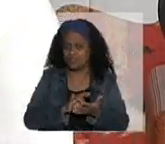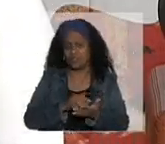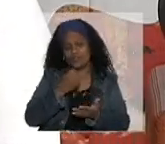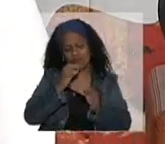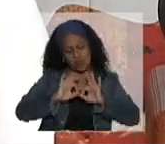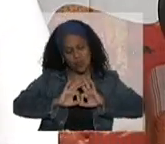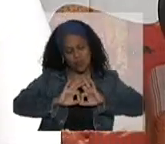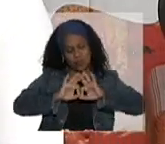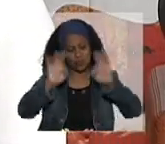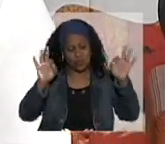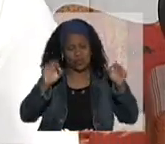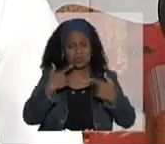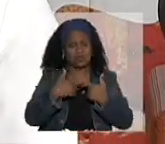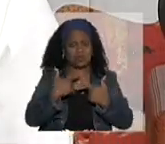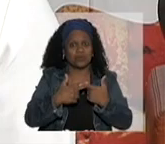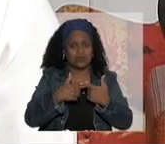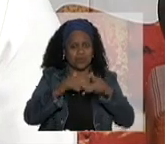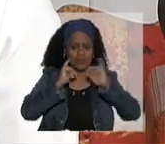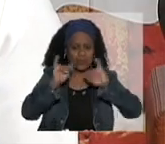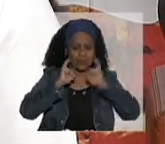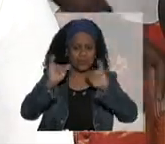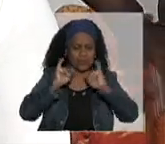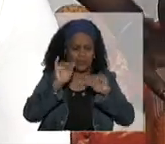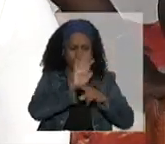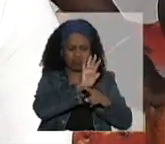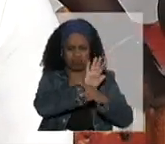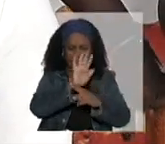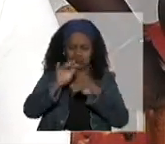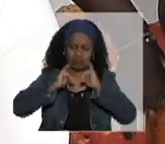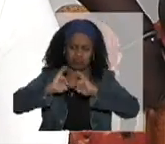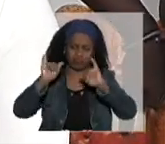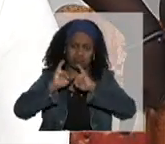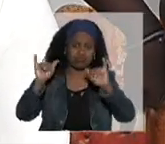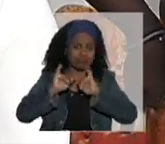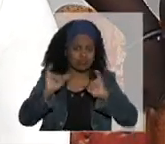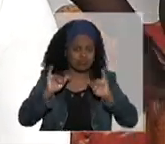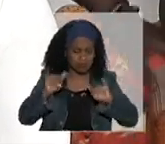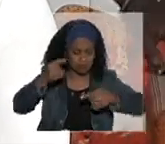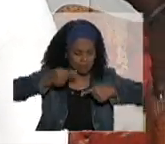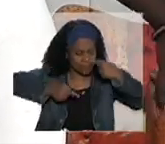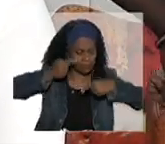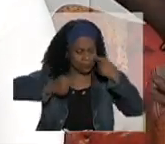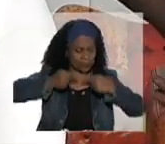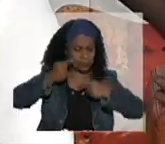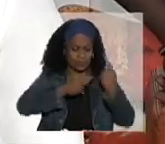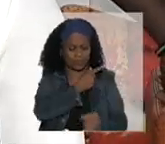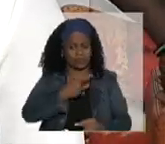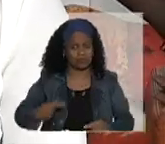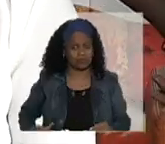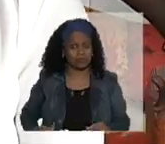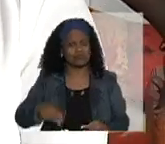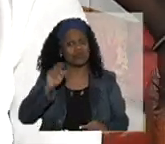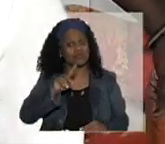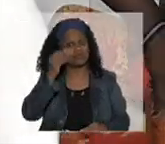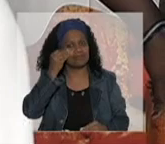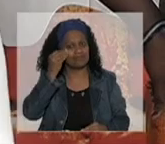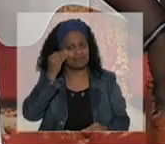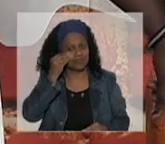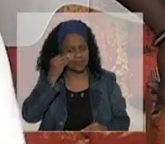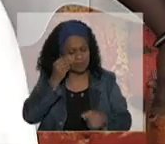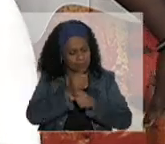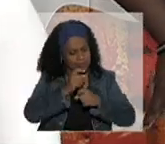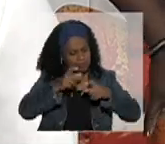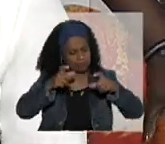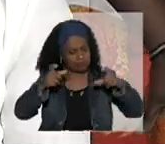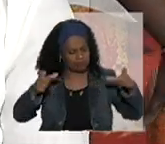foi muito bem sucedida por conta da criação, da elaboração dessas políticas públicas que atendessem a essa